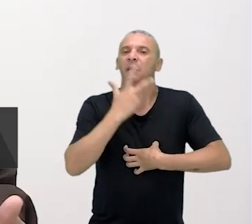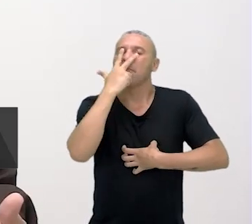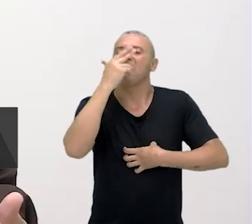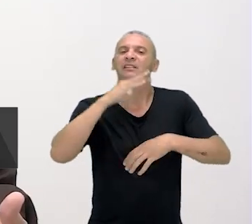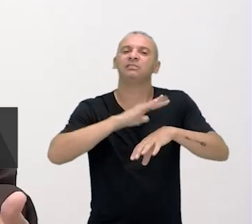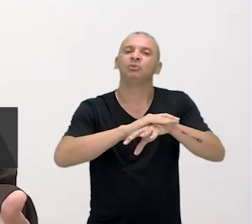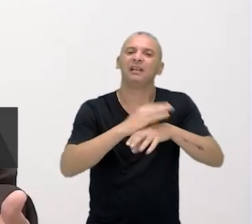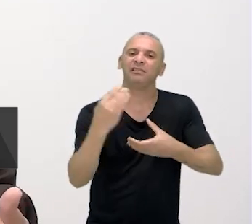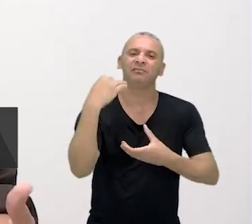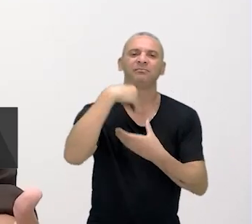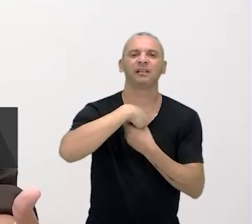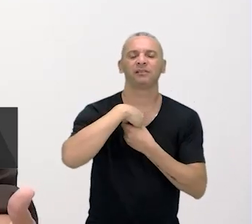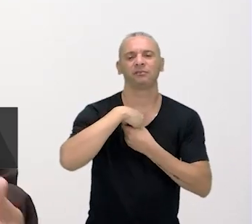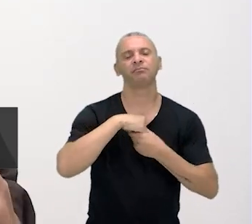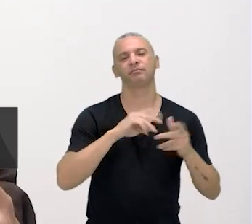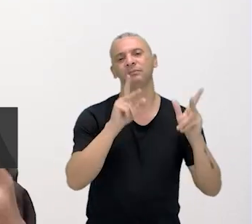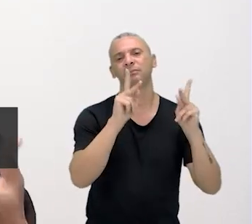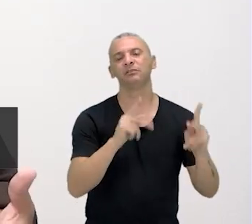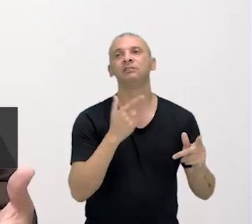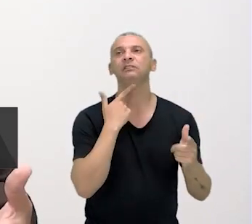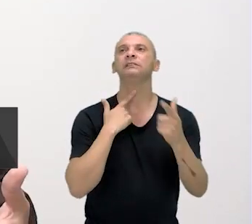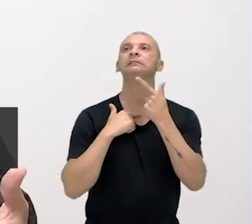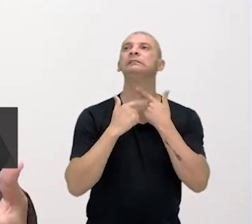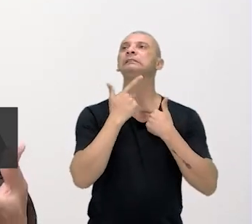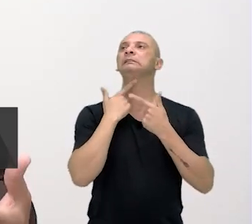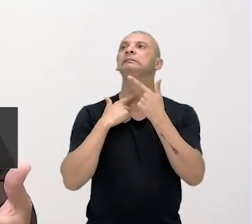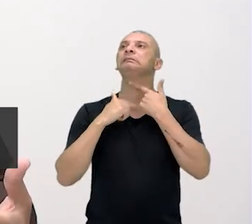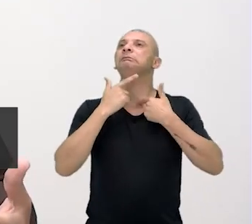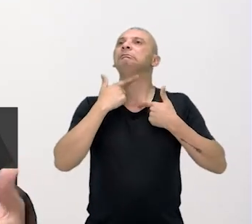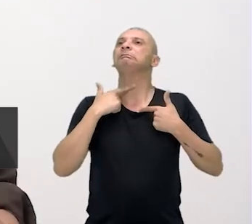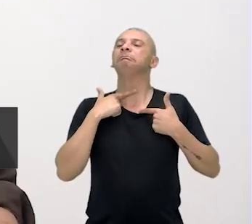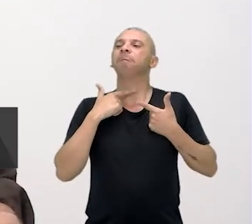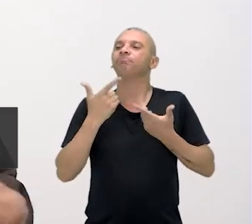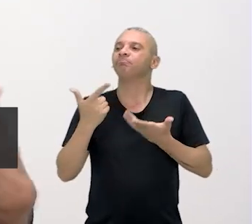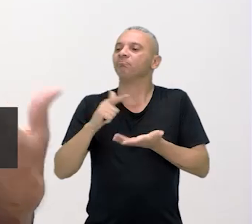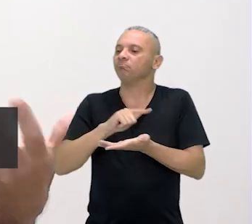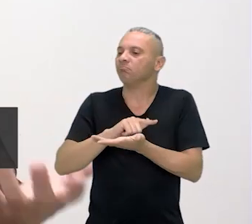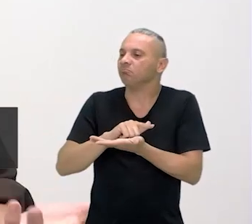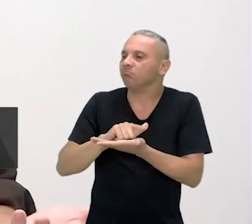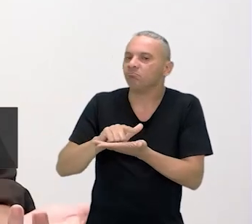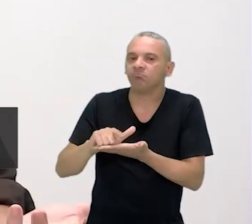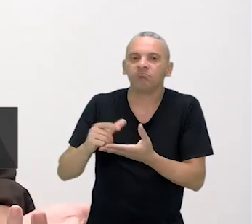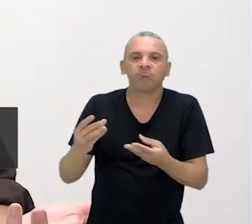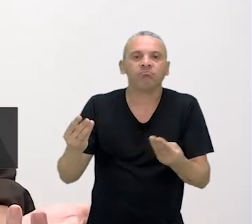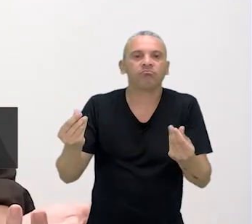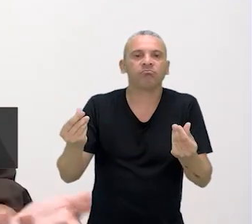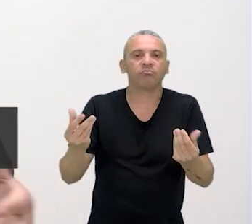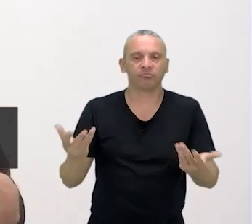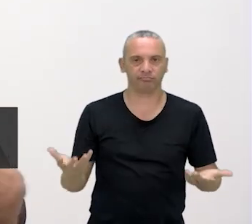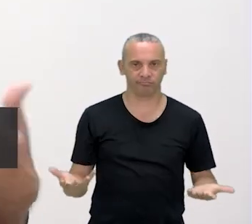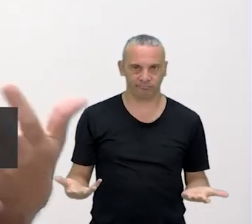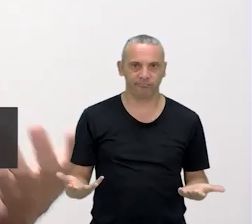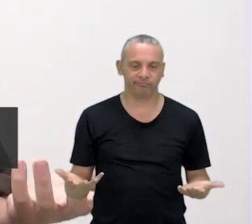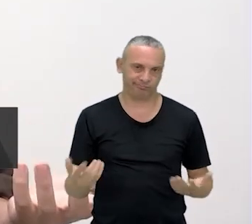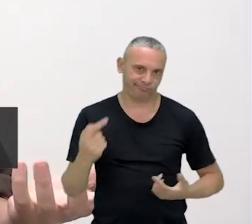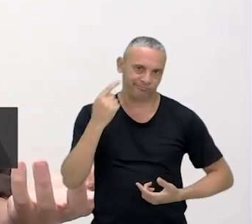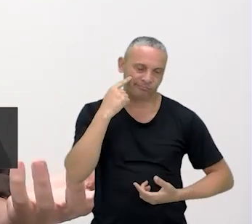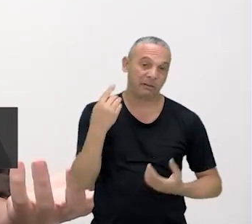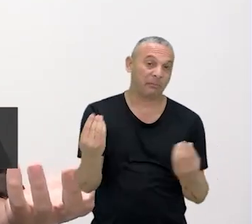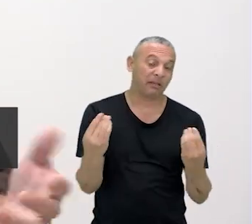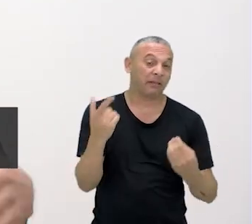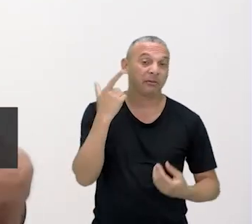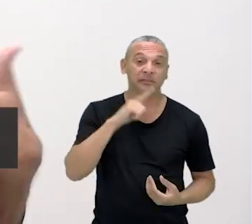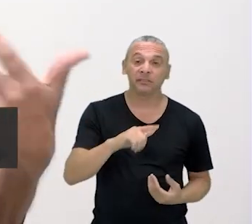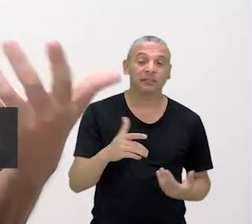porque busca, né? O desejo, busca algo que não tem e não sabe nem onde está. E não sabe nem para quê.